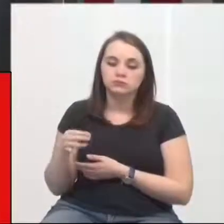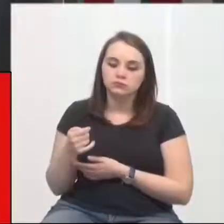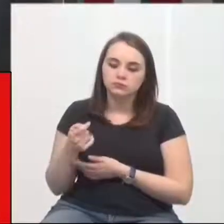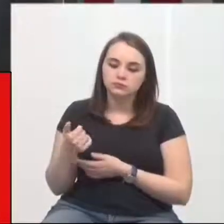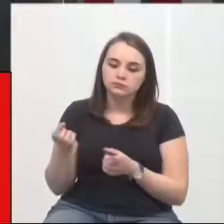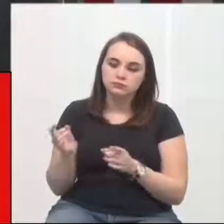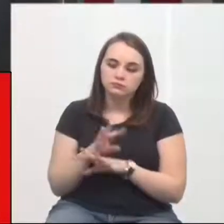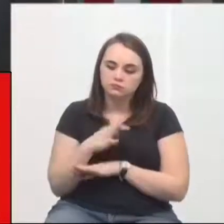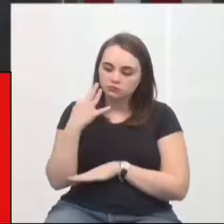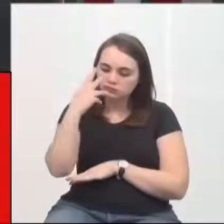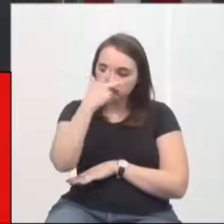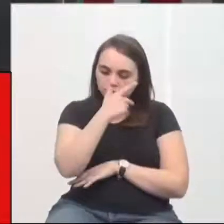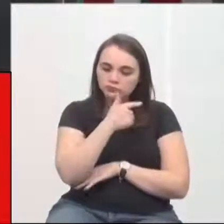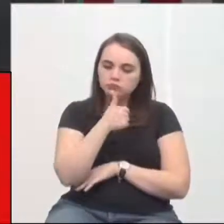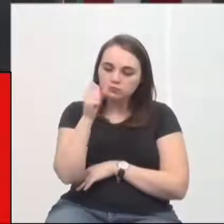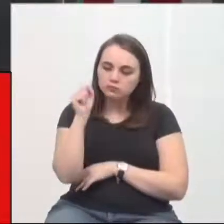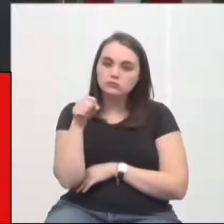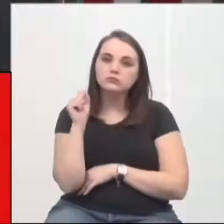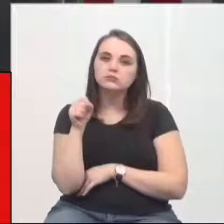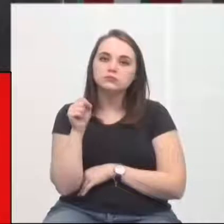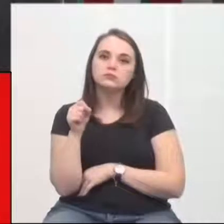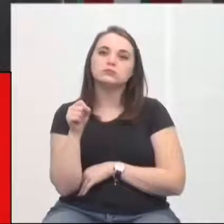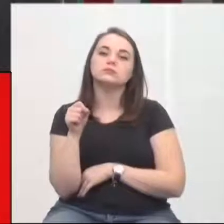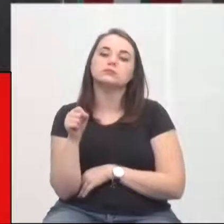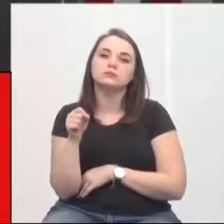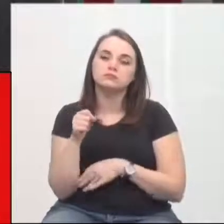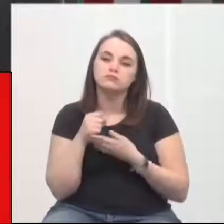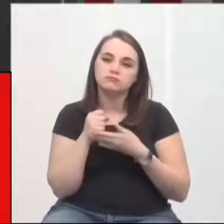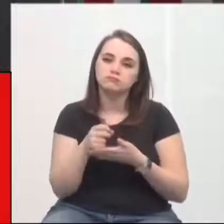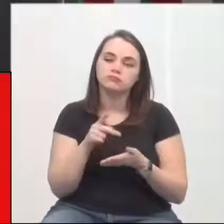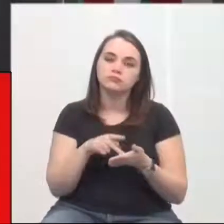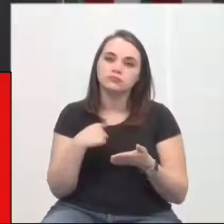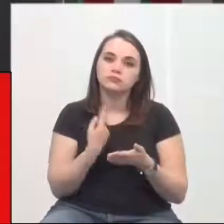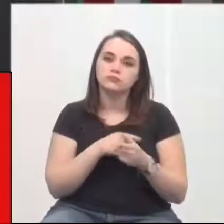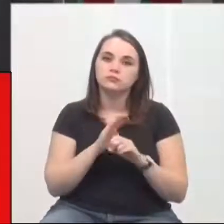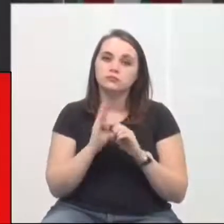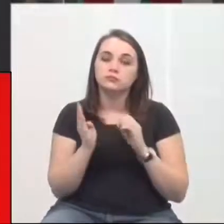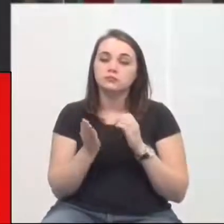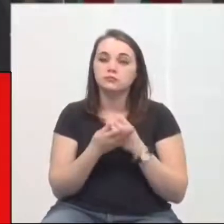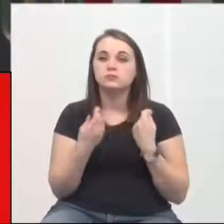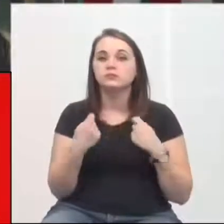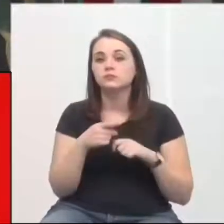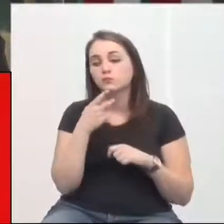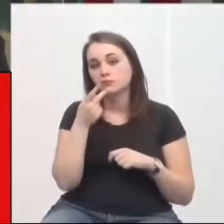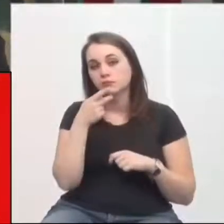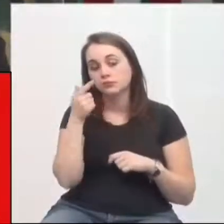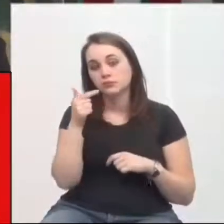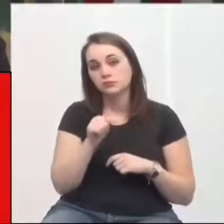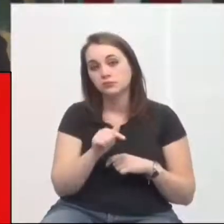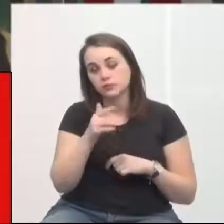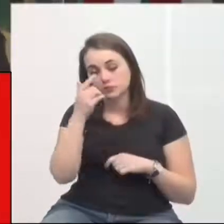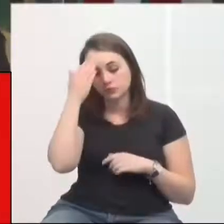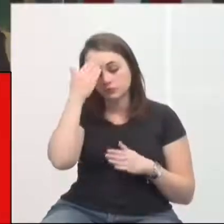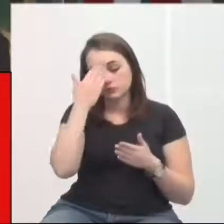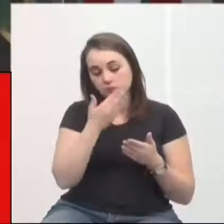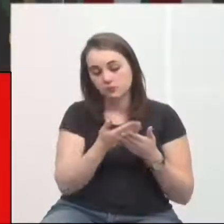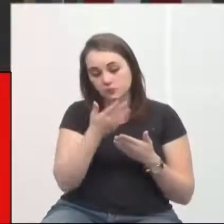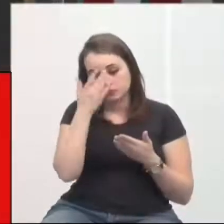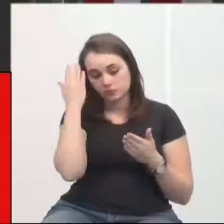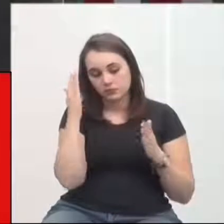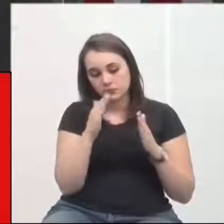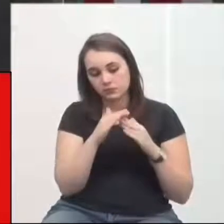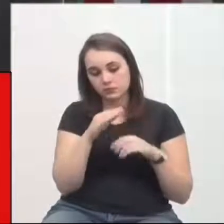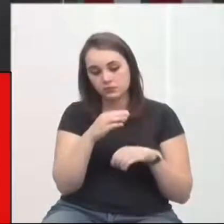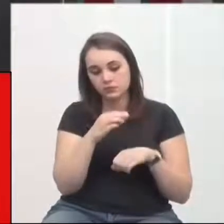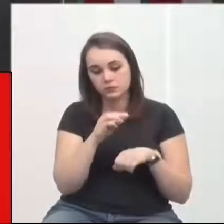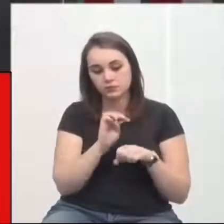acabamento, muito bonito, por sinal, uma grande obra para o nosso bairro. E não esquecer de citar aqui, porque eu penso que os moradores do bairro Mina